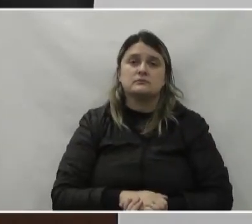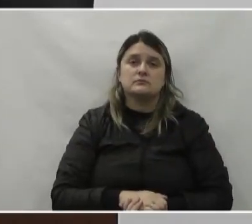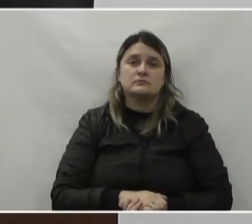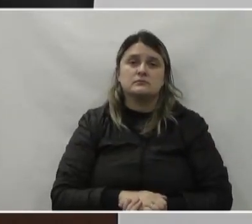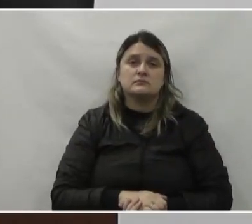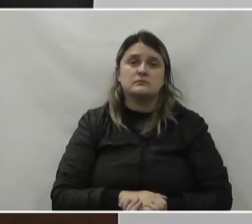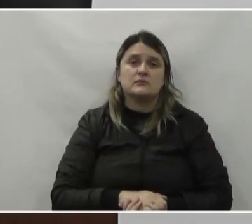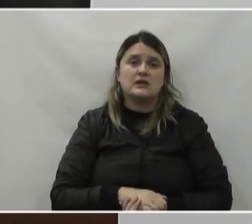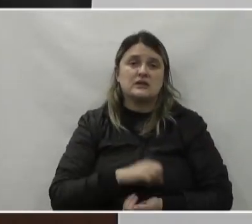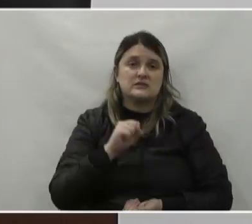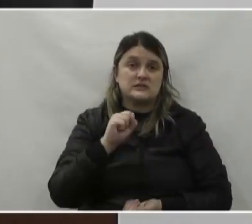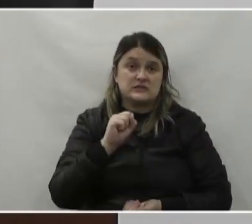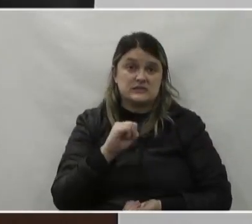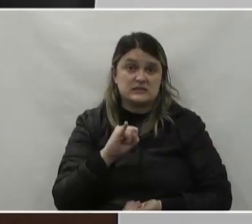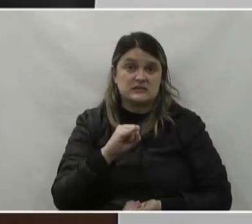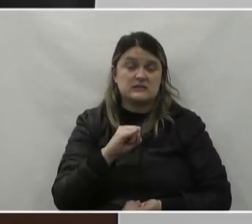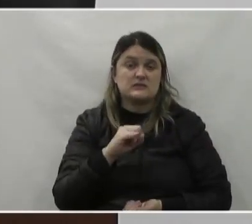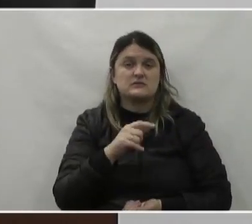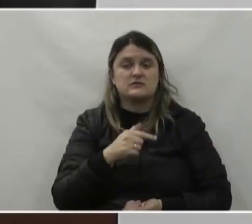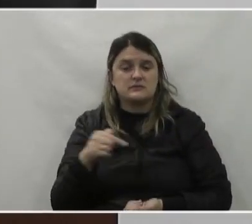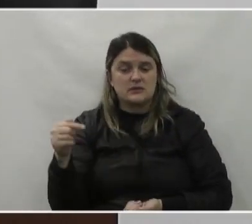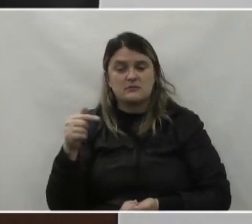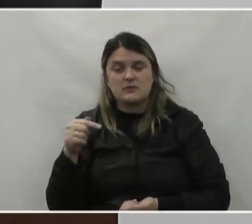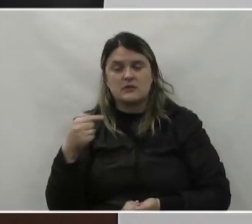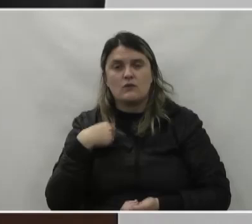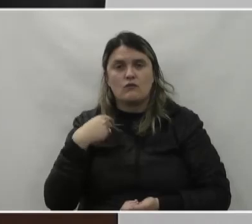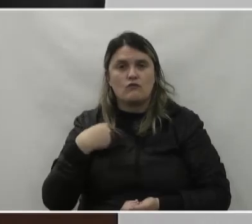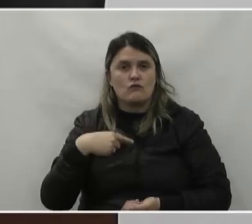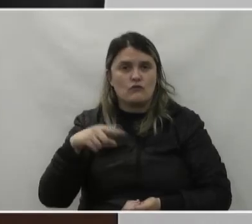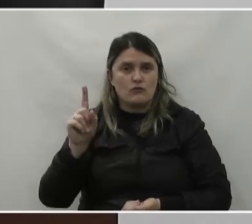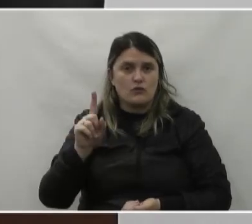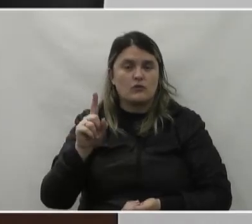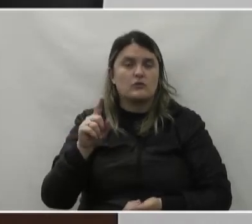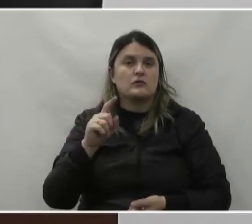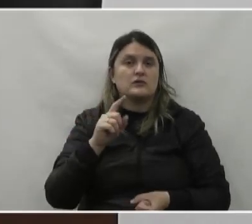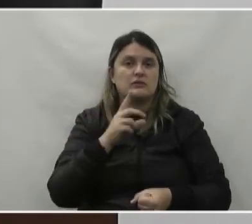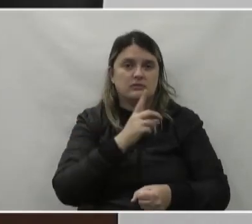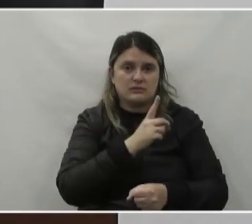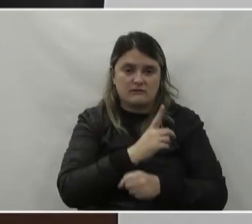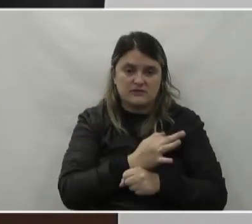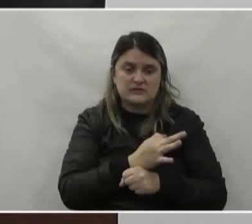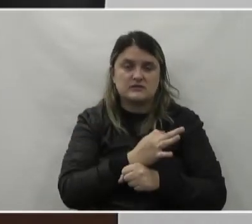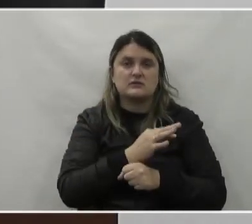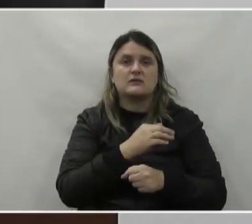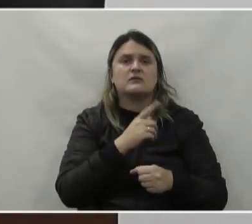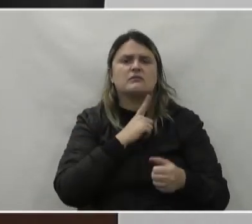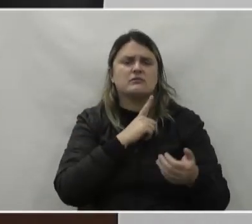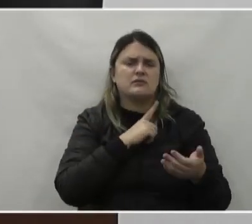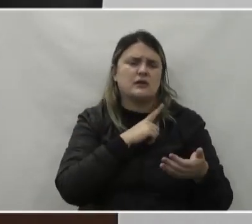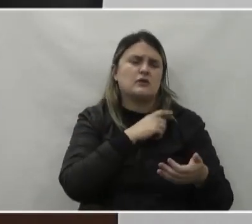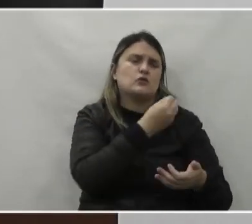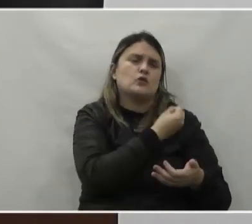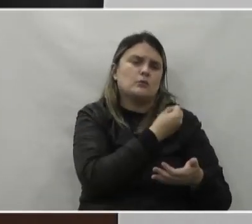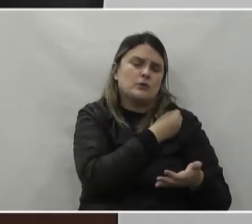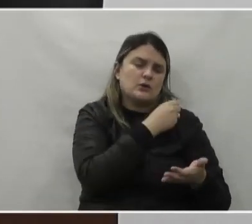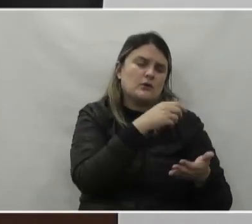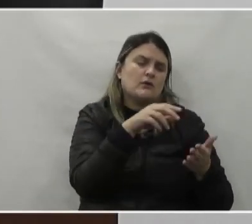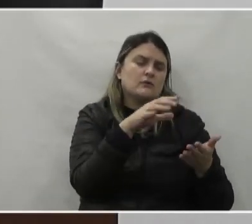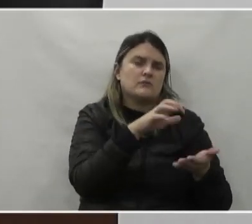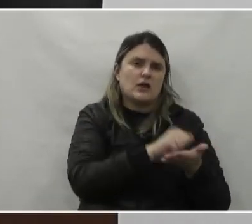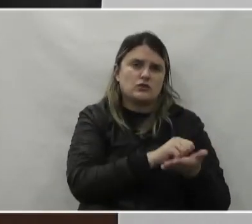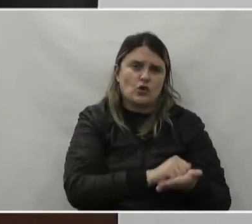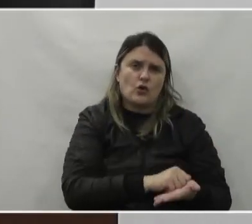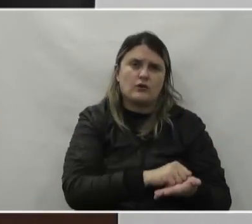novamente, semanalmente, no setor da defesa animal, são inúmeros casos, denúncias, protocolos, que a equipe vai até o